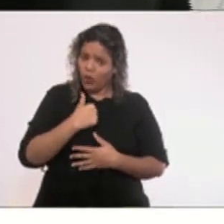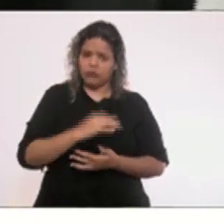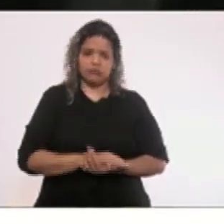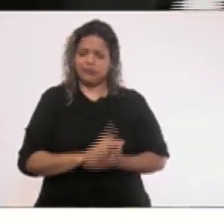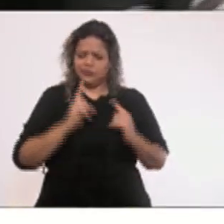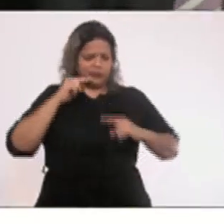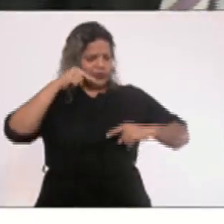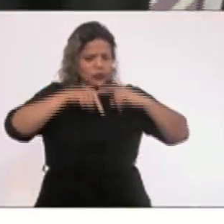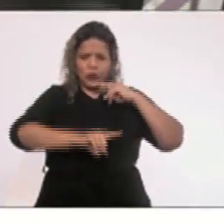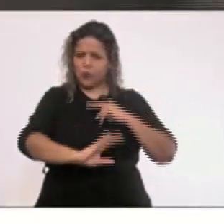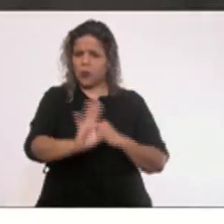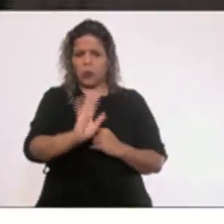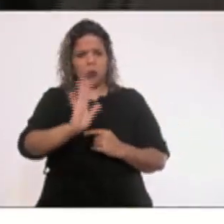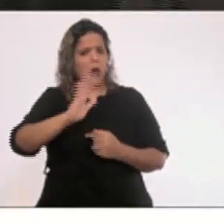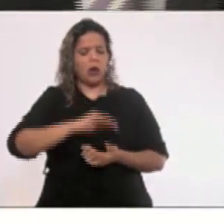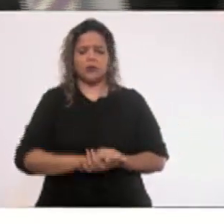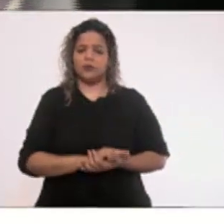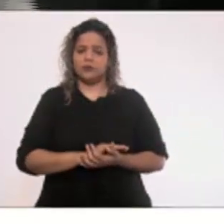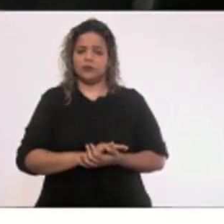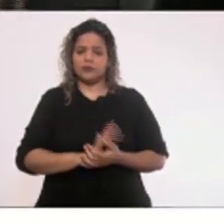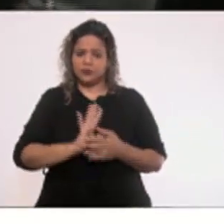não concordo com o parecer.